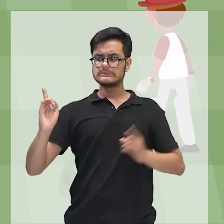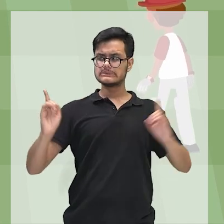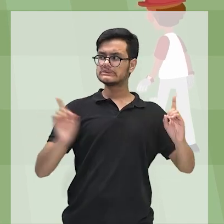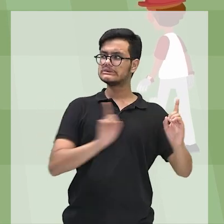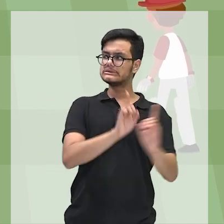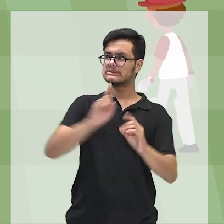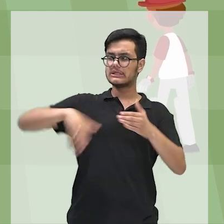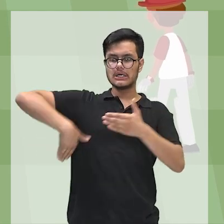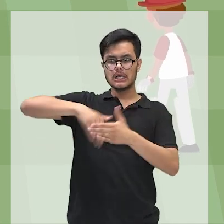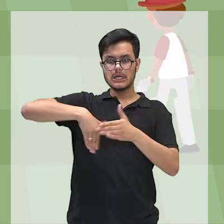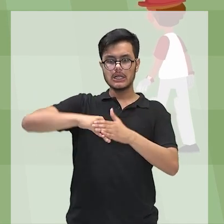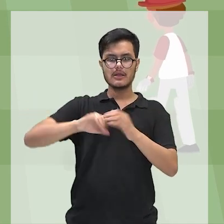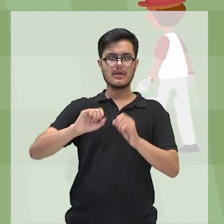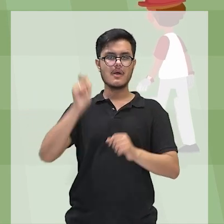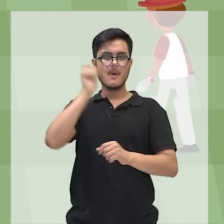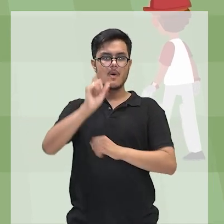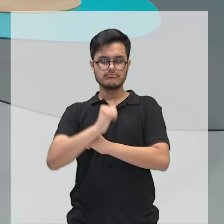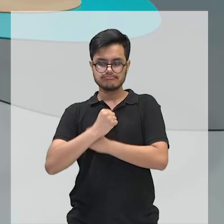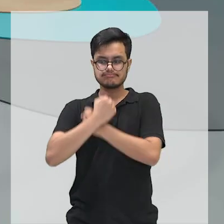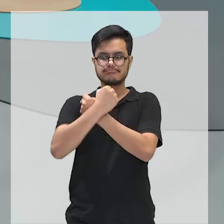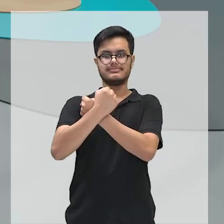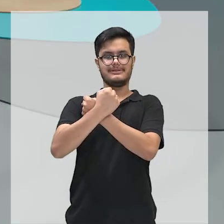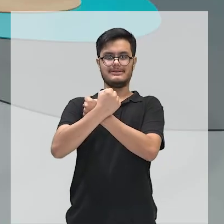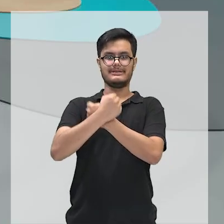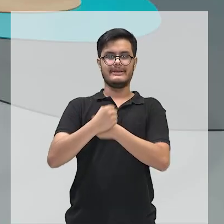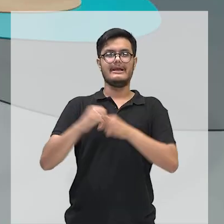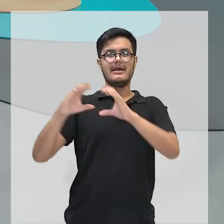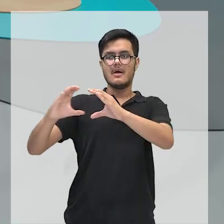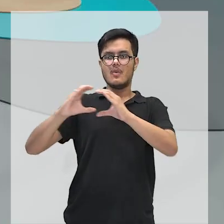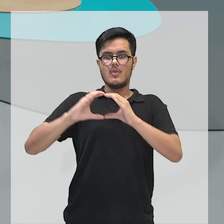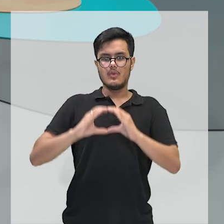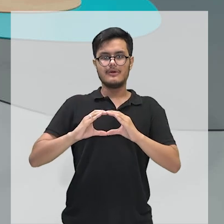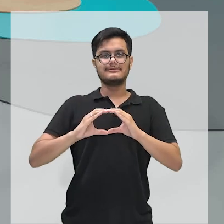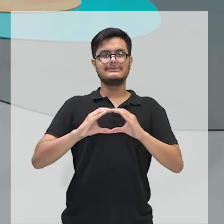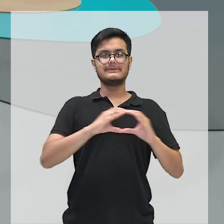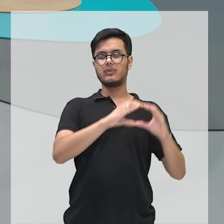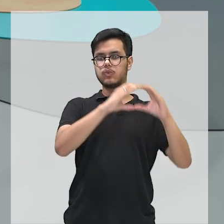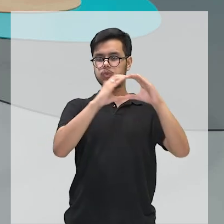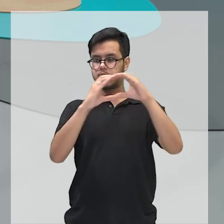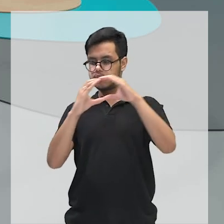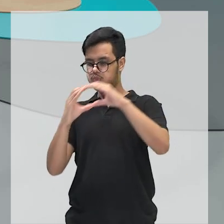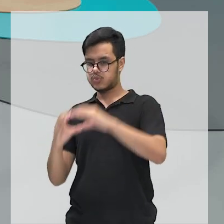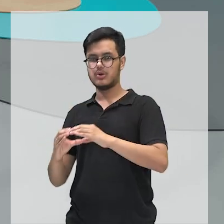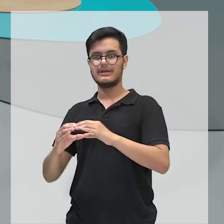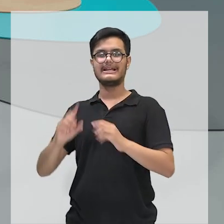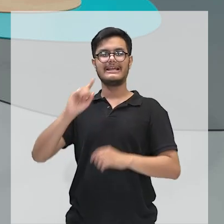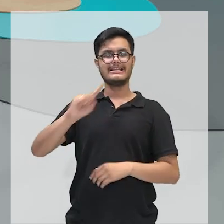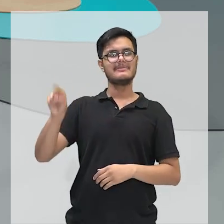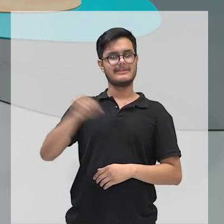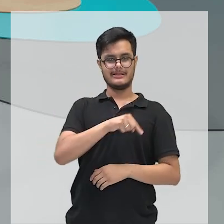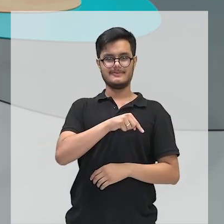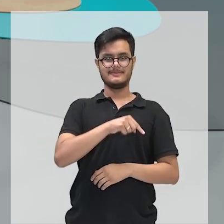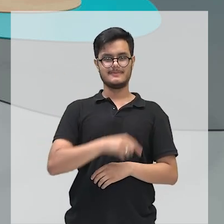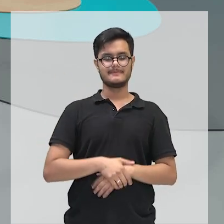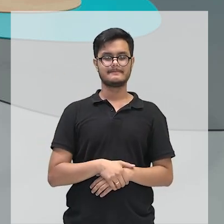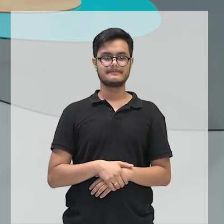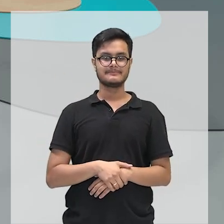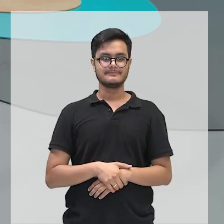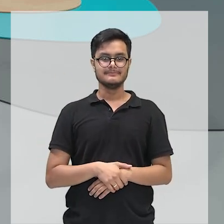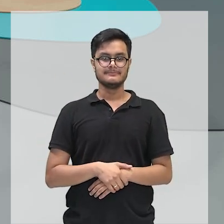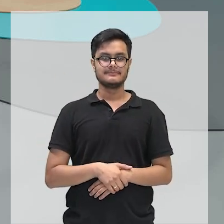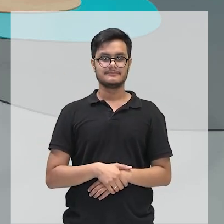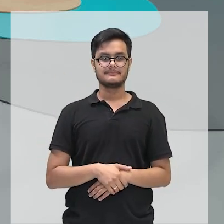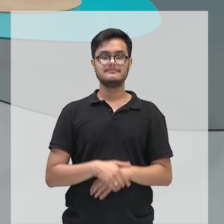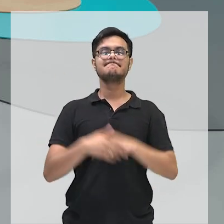da defesa consegue pegar essa bola antes de cair no chão. E aí ele é eliminado também. Então